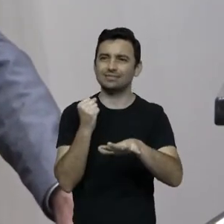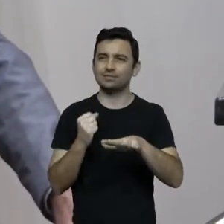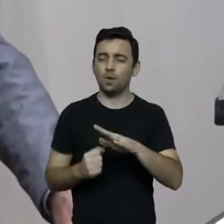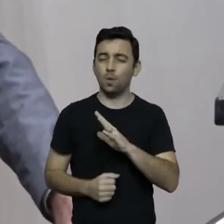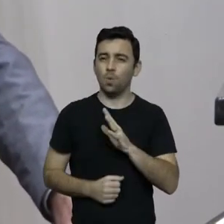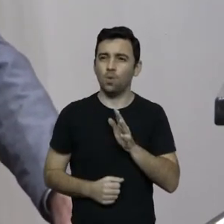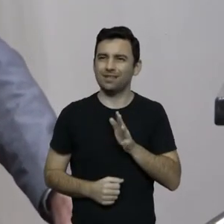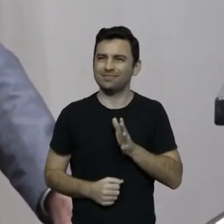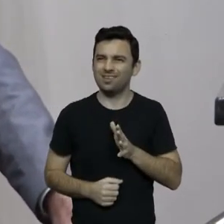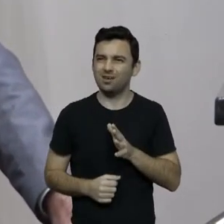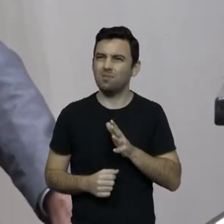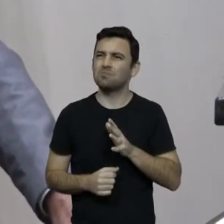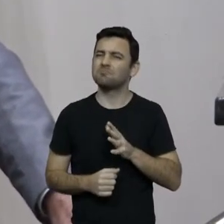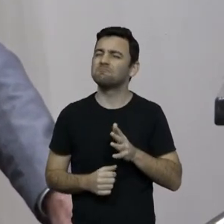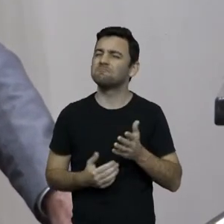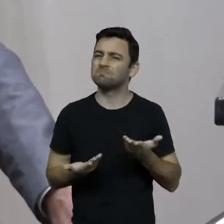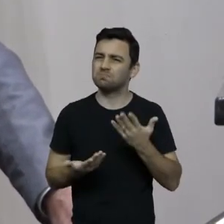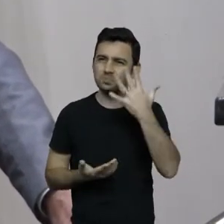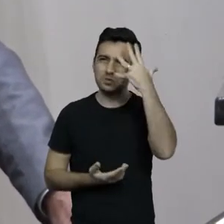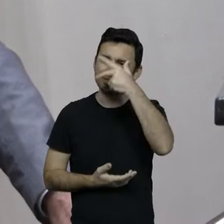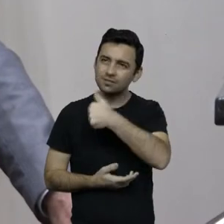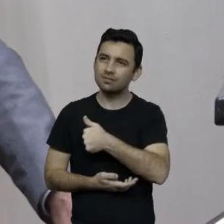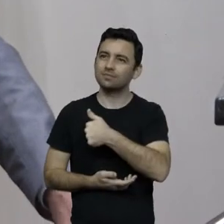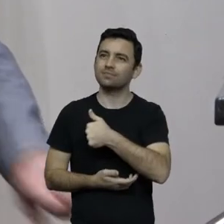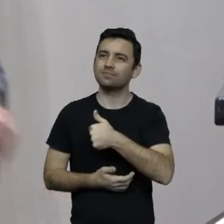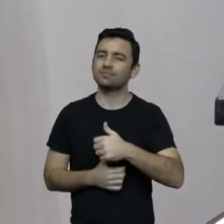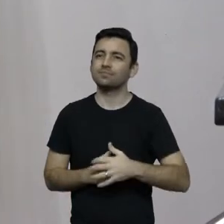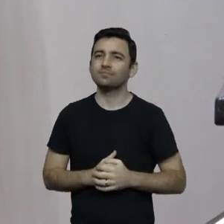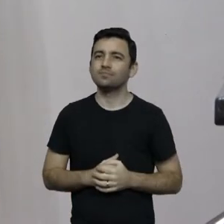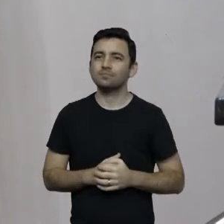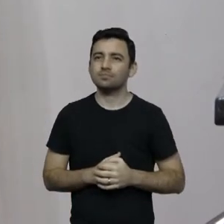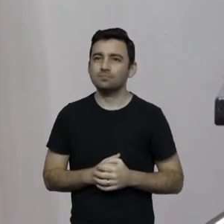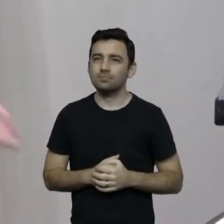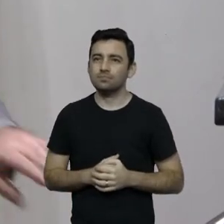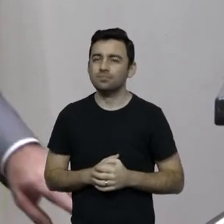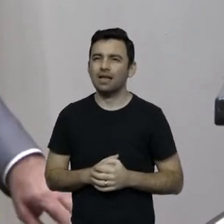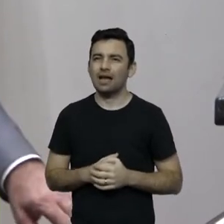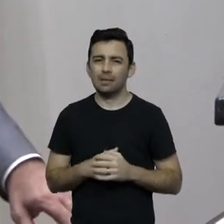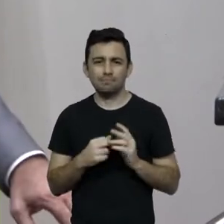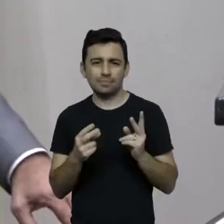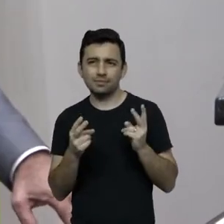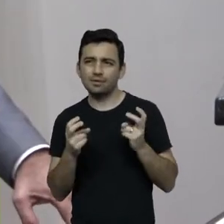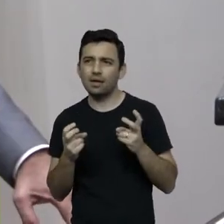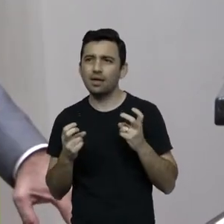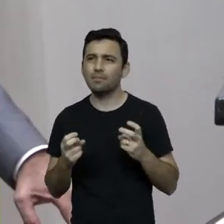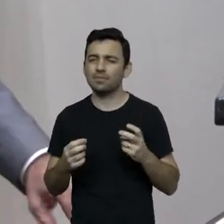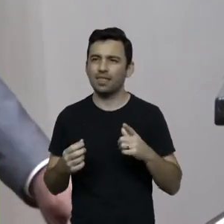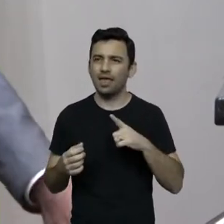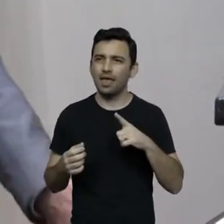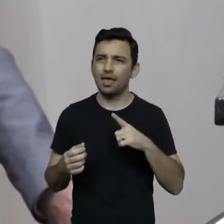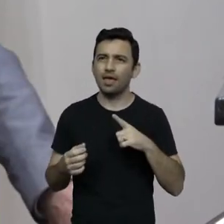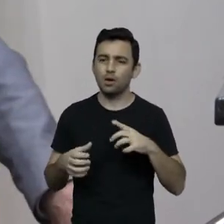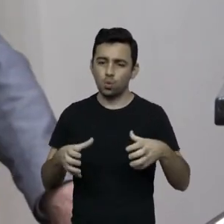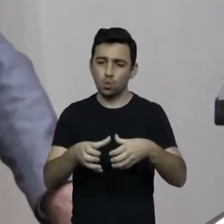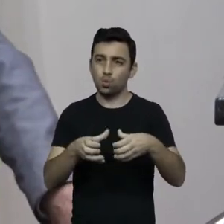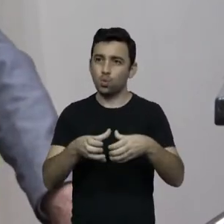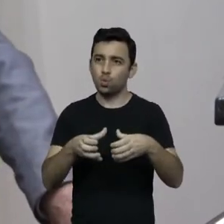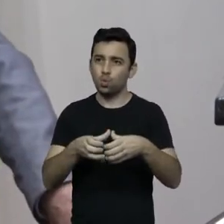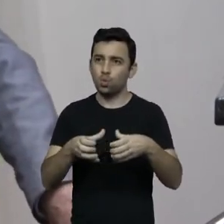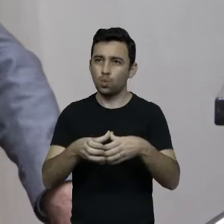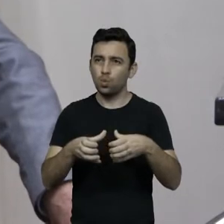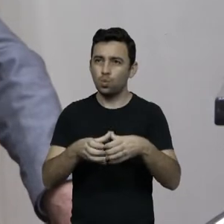coração e como é bonito Bom dia a gente vê aquela banda a tirolesa